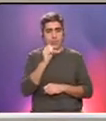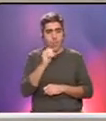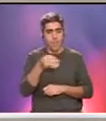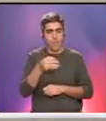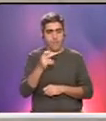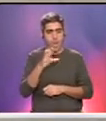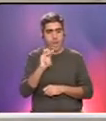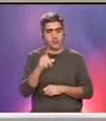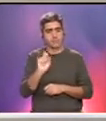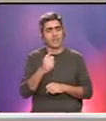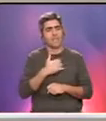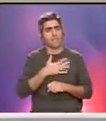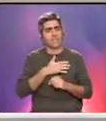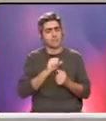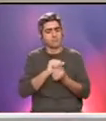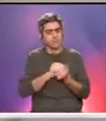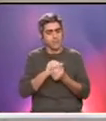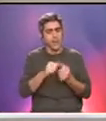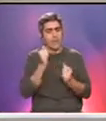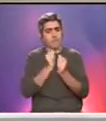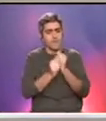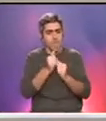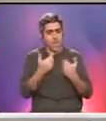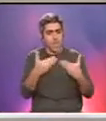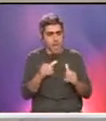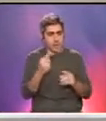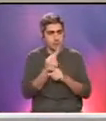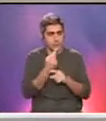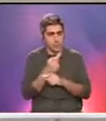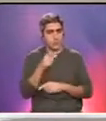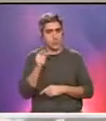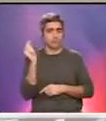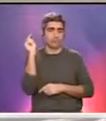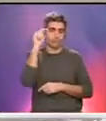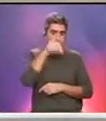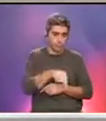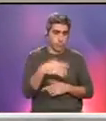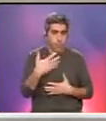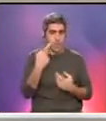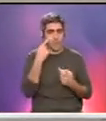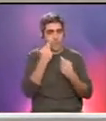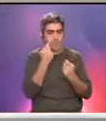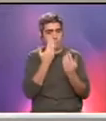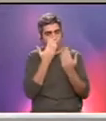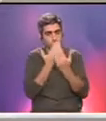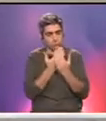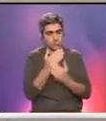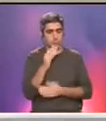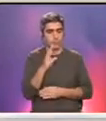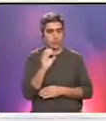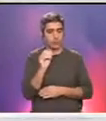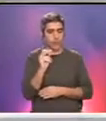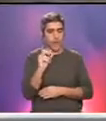de embalagens, de papel também. Estamos agora em Gondesende porque viemos então à procura do Joaquim. Vamos lá ver se o